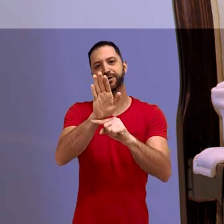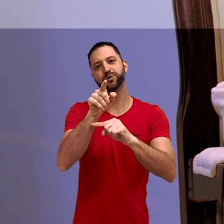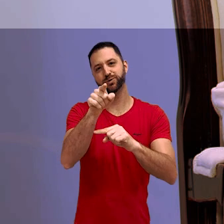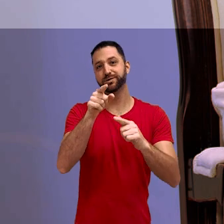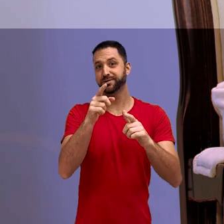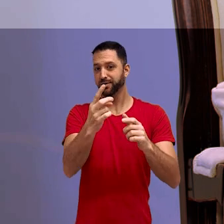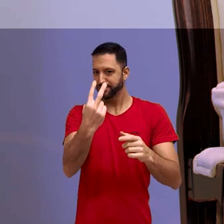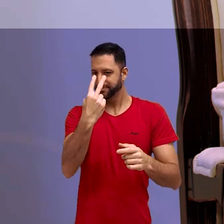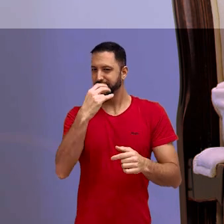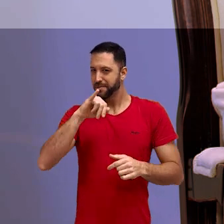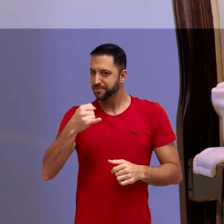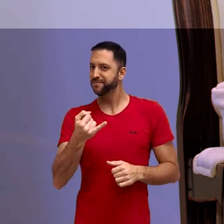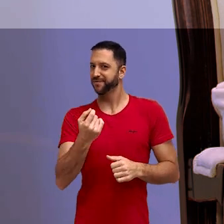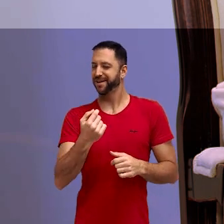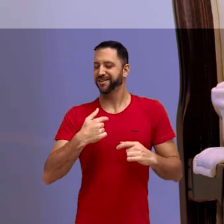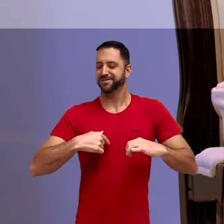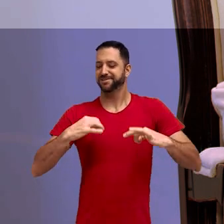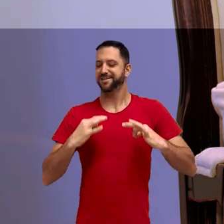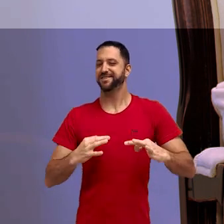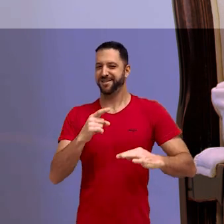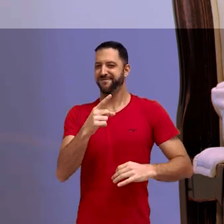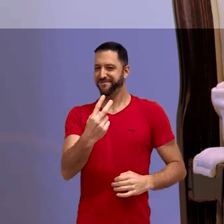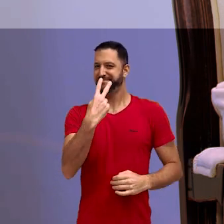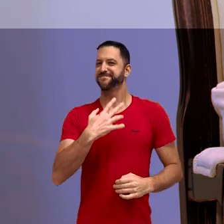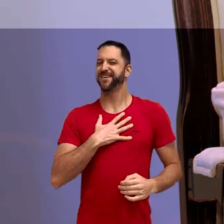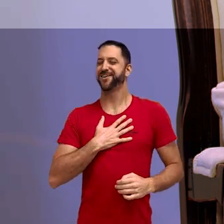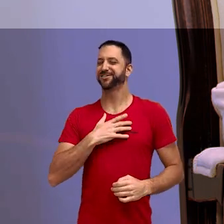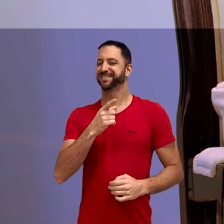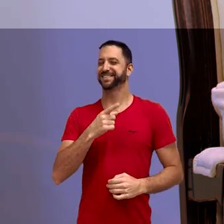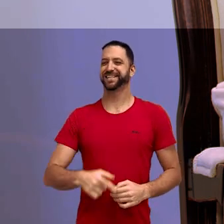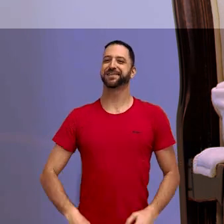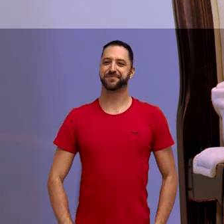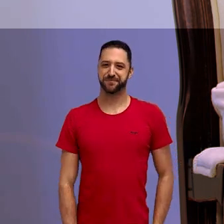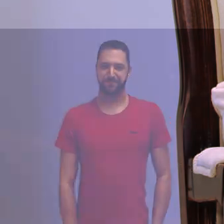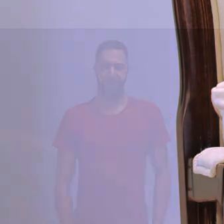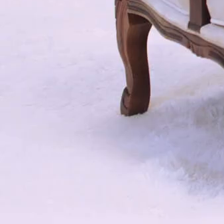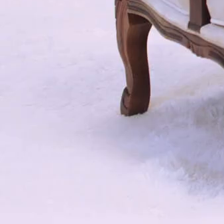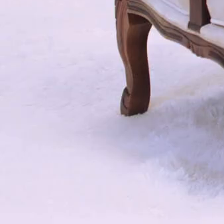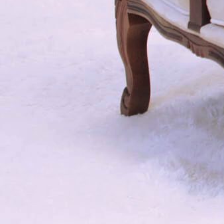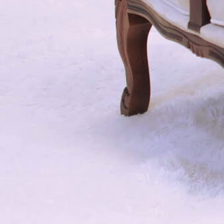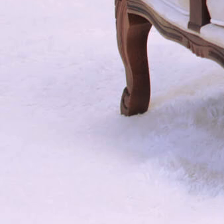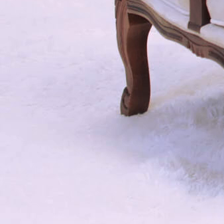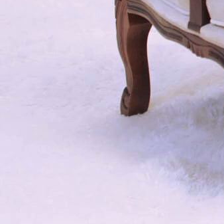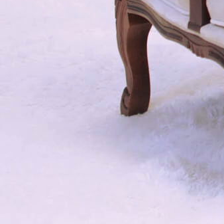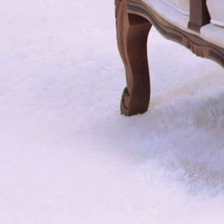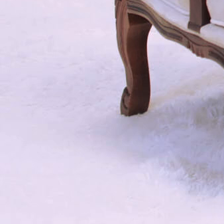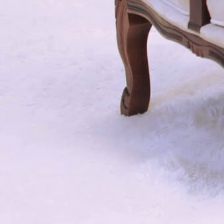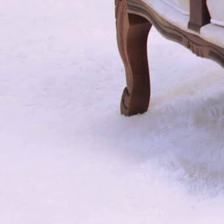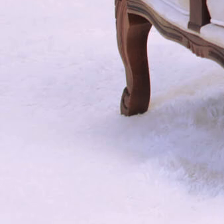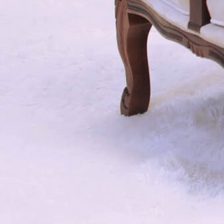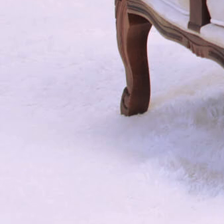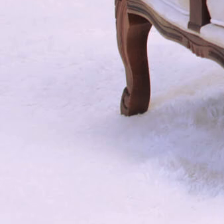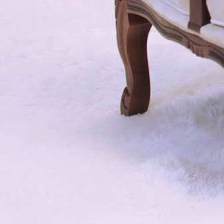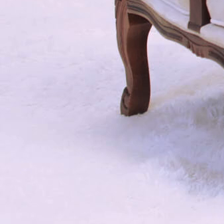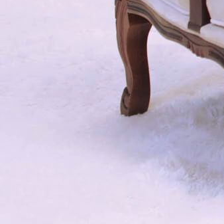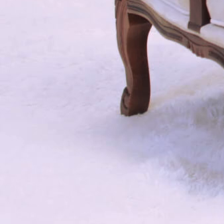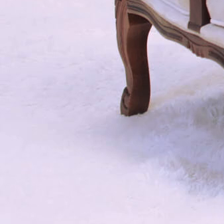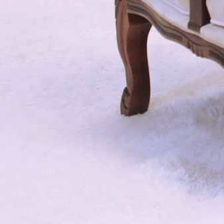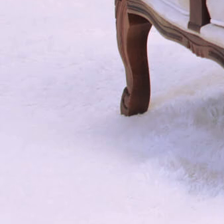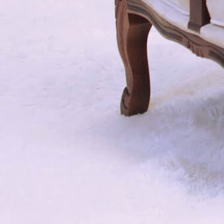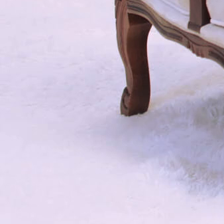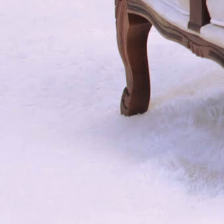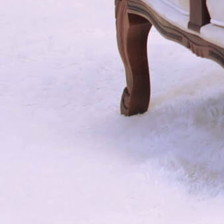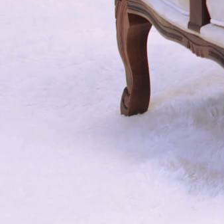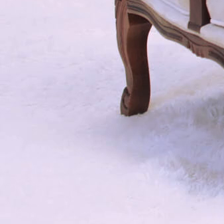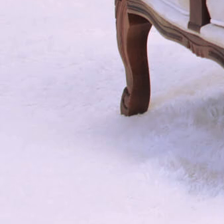a gente o tempo todo e aproveita que eu tenho certeza que você vai amar. E doutora, eu queria